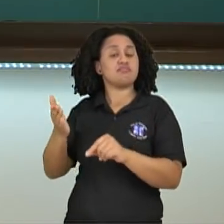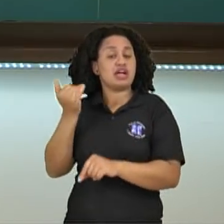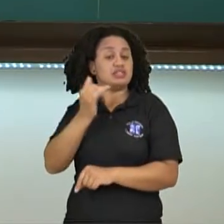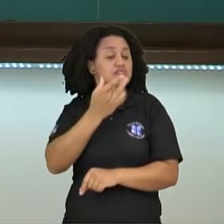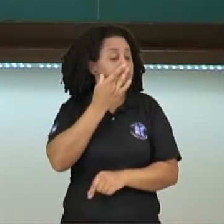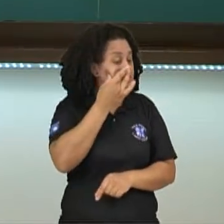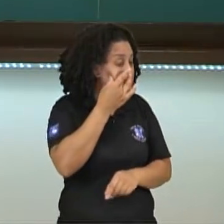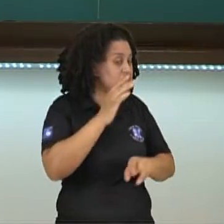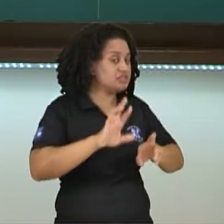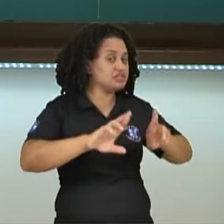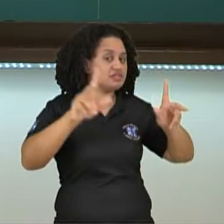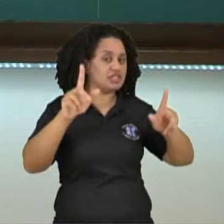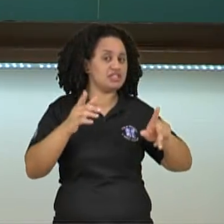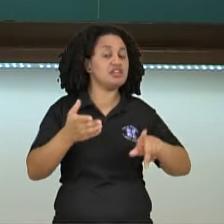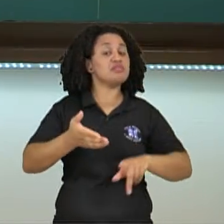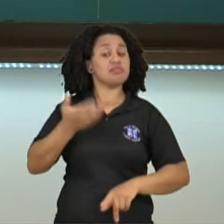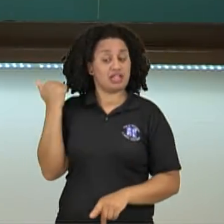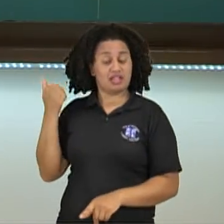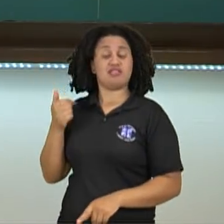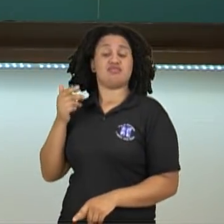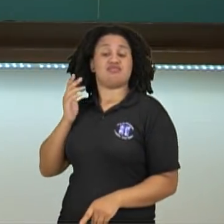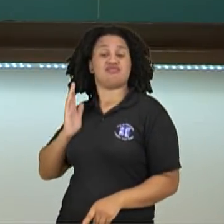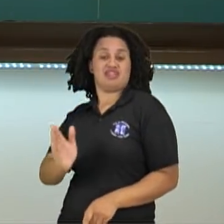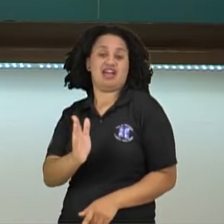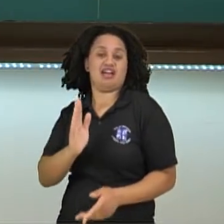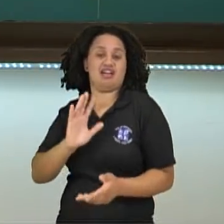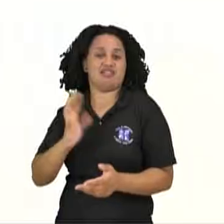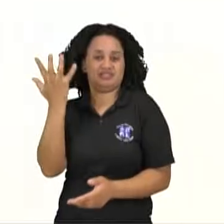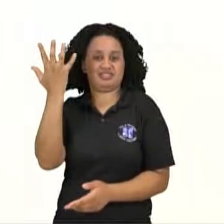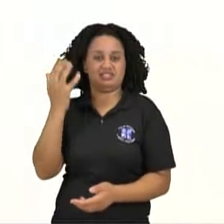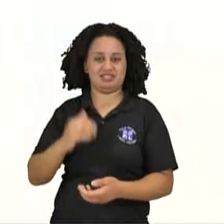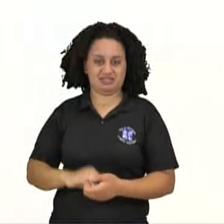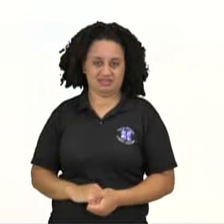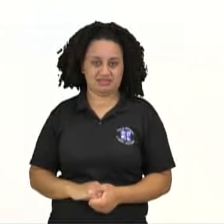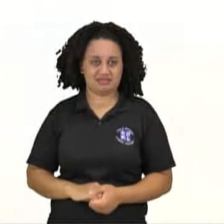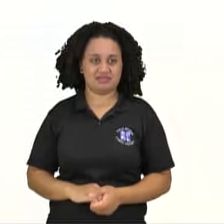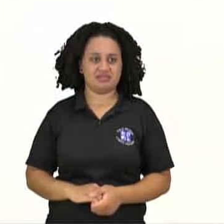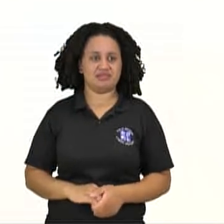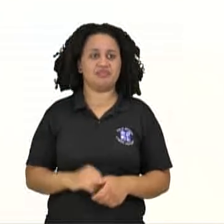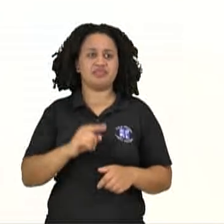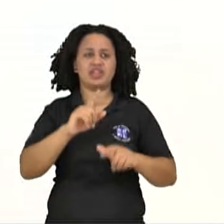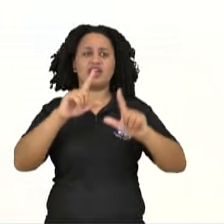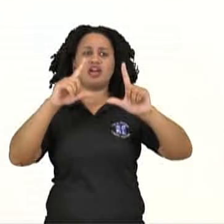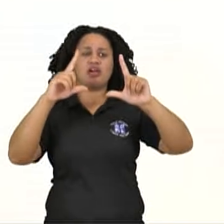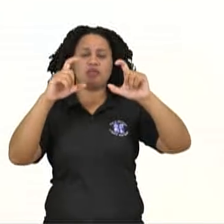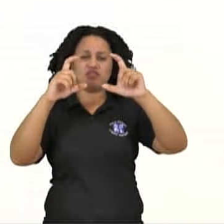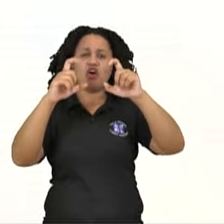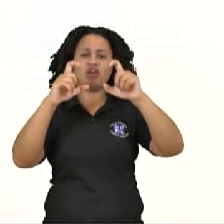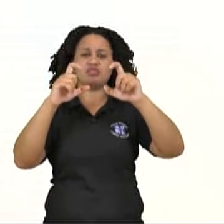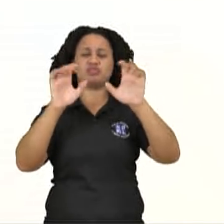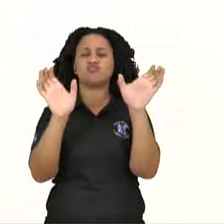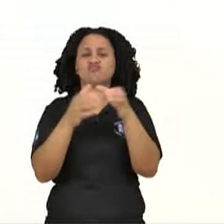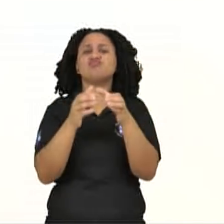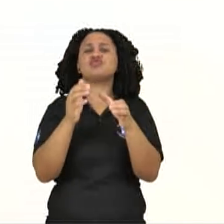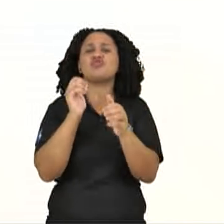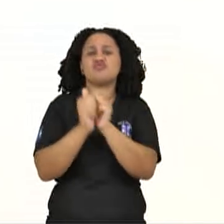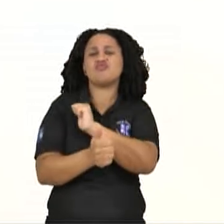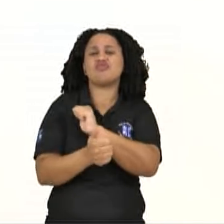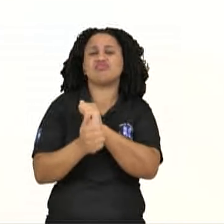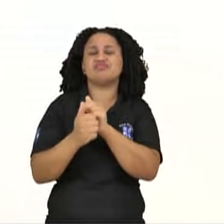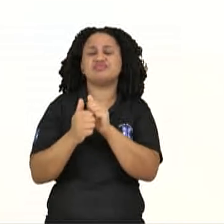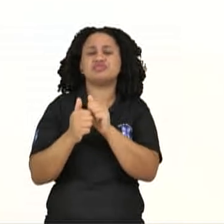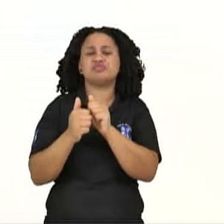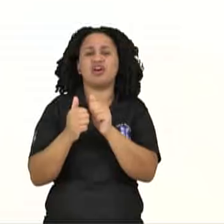aquilo que realmente aconteceu. A seleção. Essa aqui é uma fotografia da seleção tricampeã mundial de